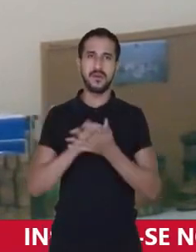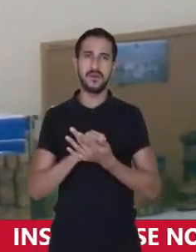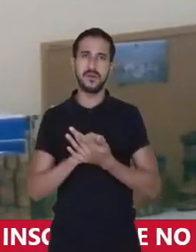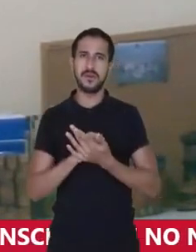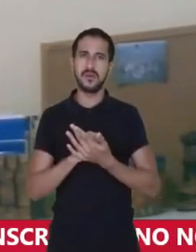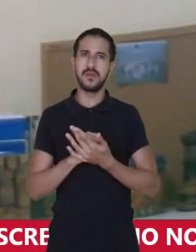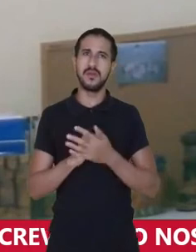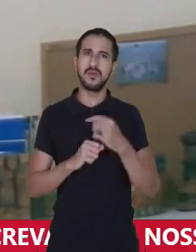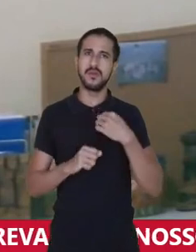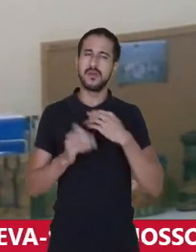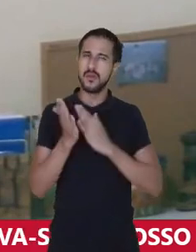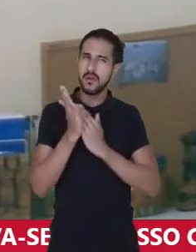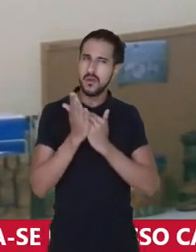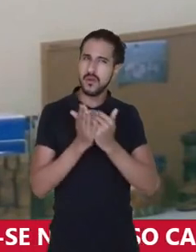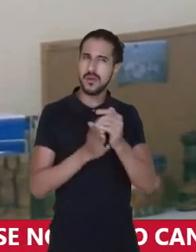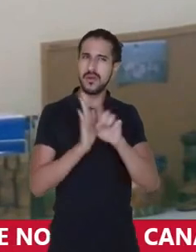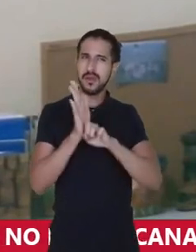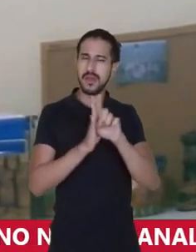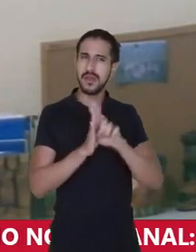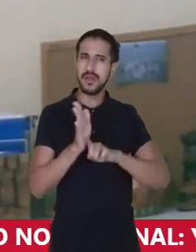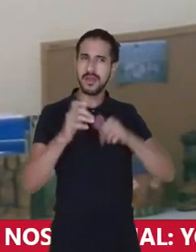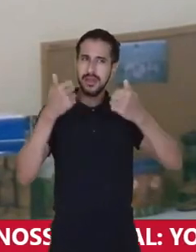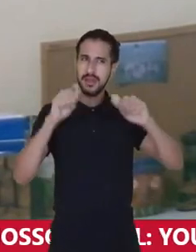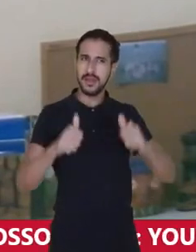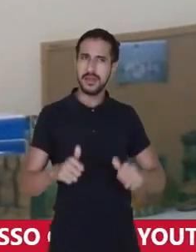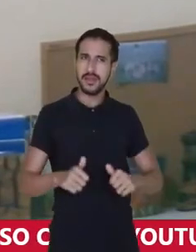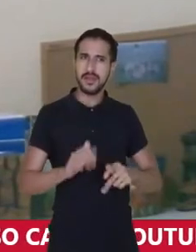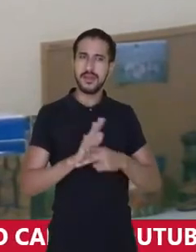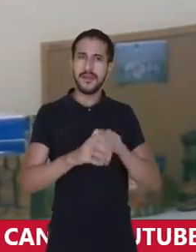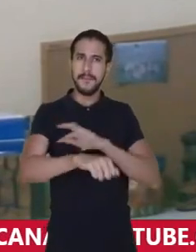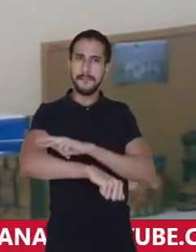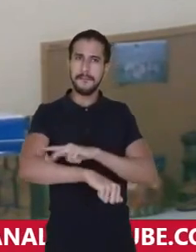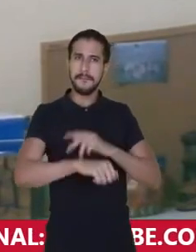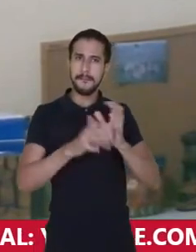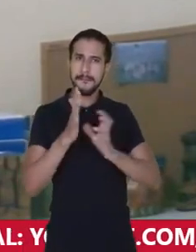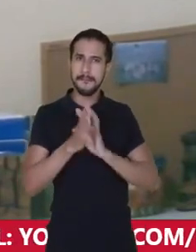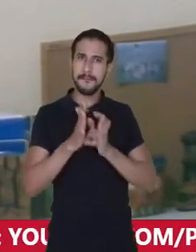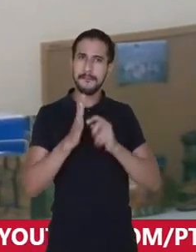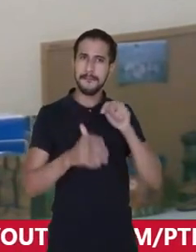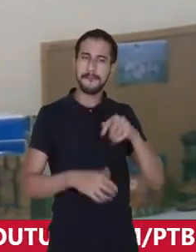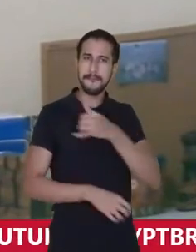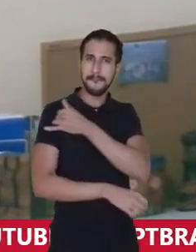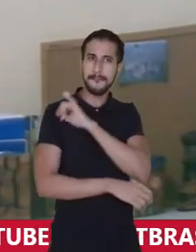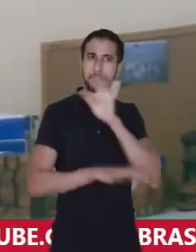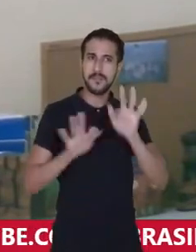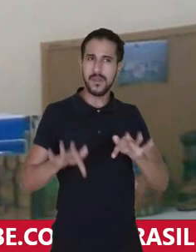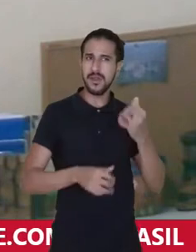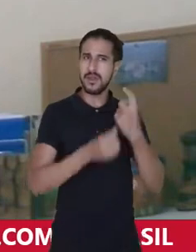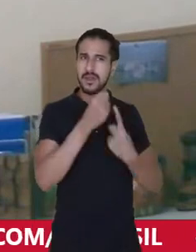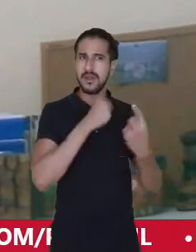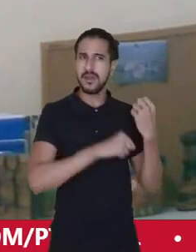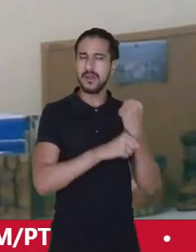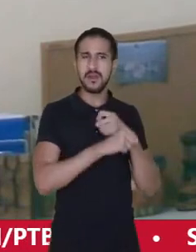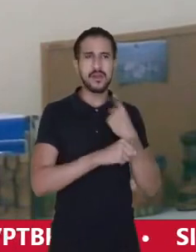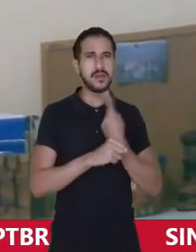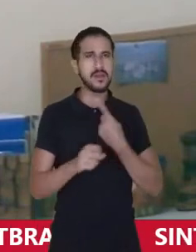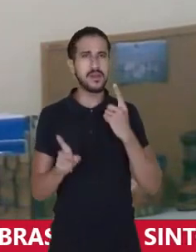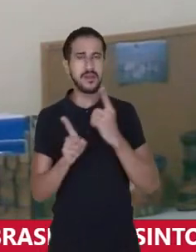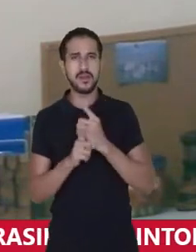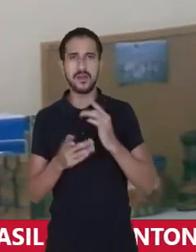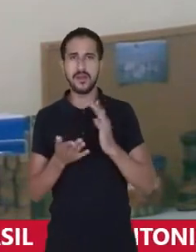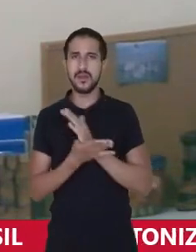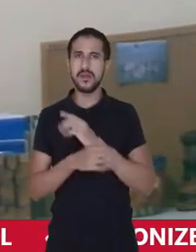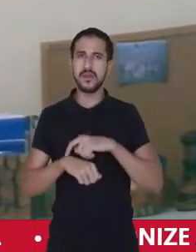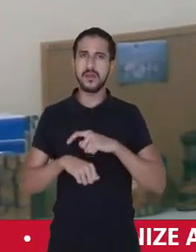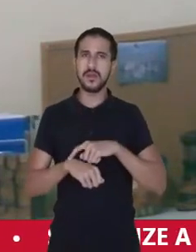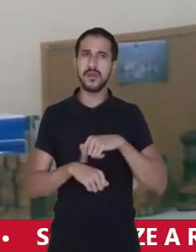comecei a analisar, buscar a análise racializada dos dados aqui no Rio de Janeiro no final do ano passado, e a gente encontrou, em alguns